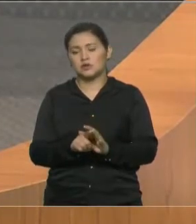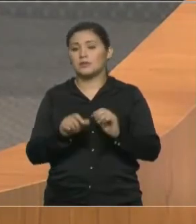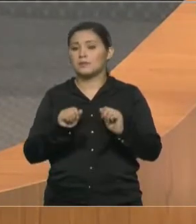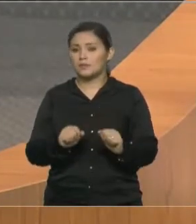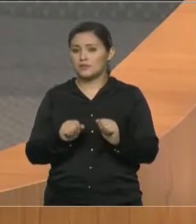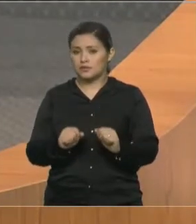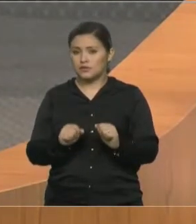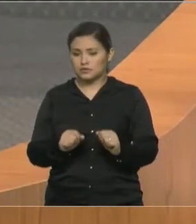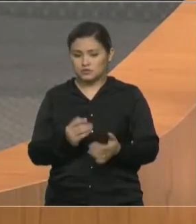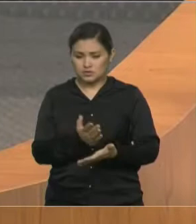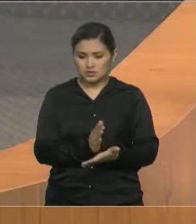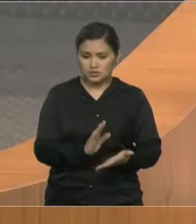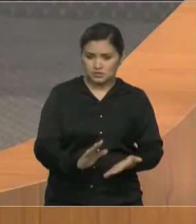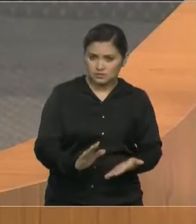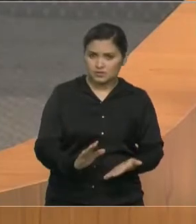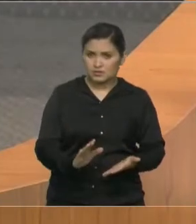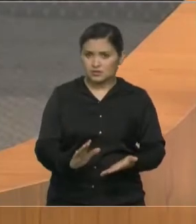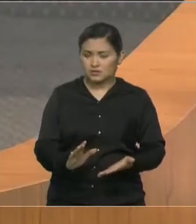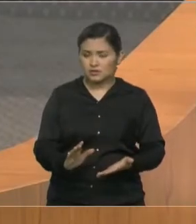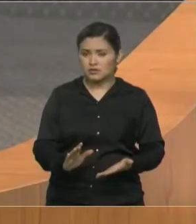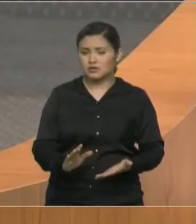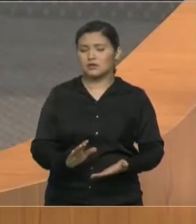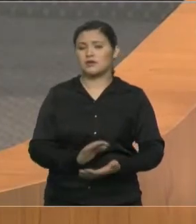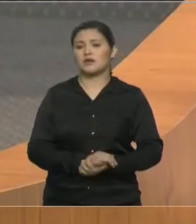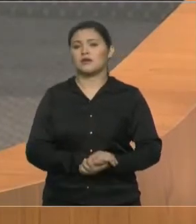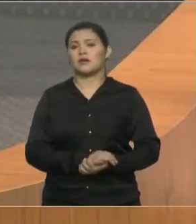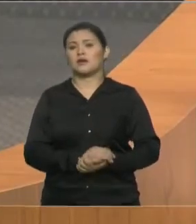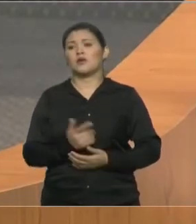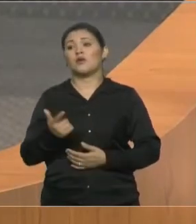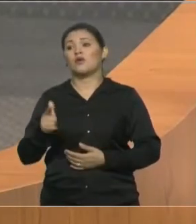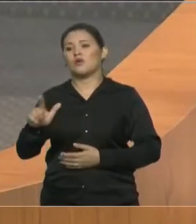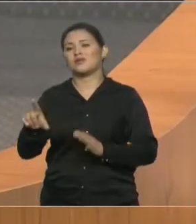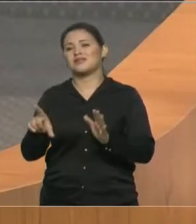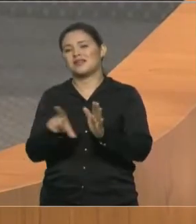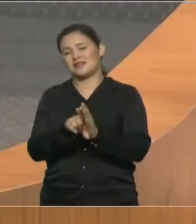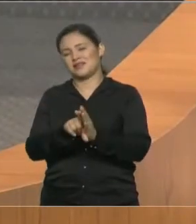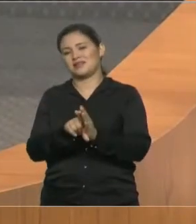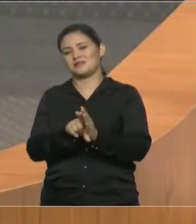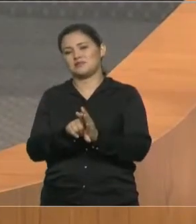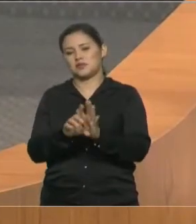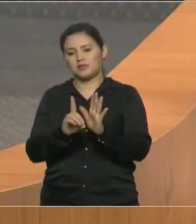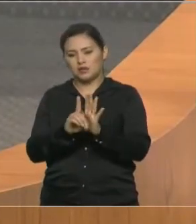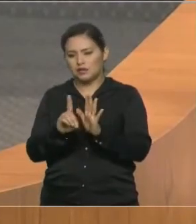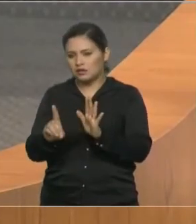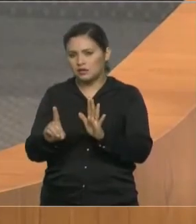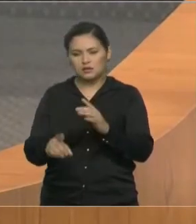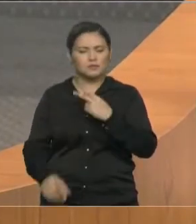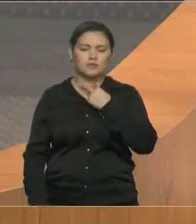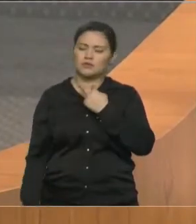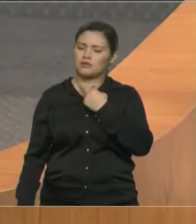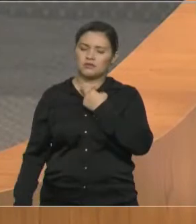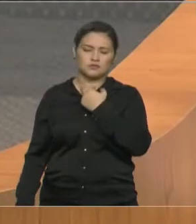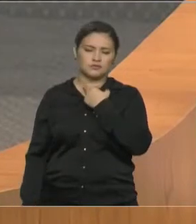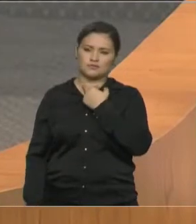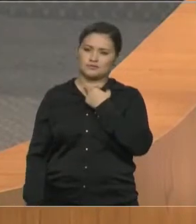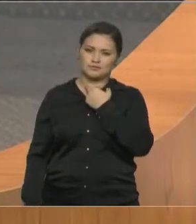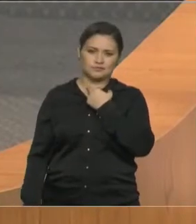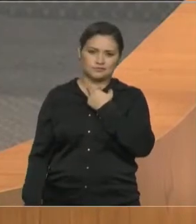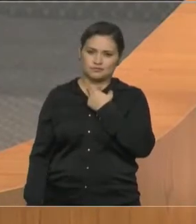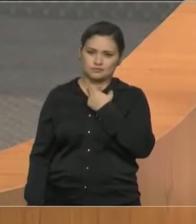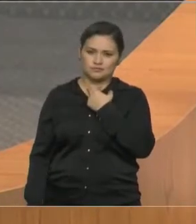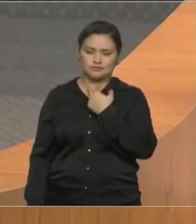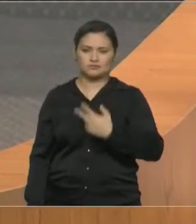deixar de existir, só podem ser revogadas por outra lei, não por decreto, como tem tentado fazer o